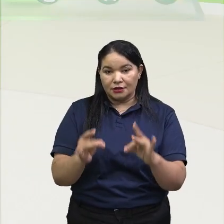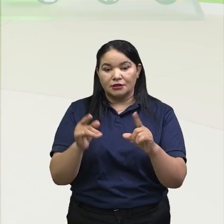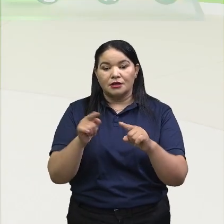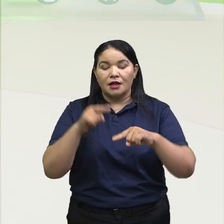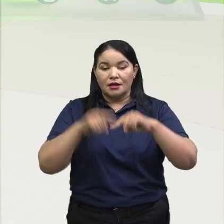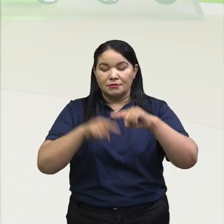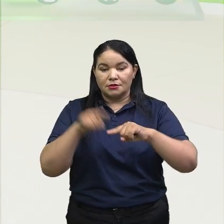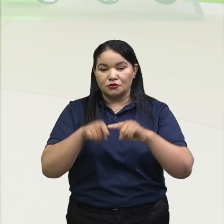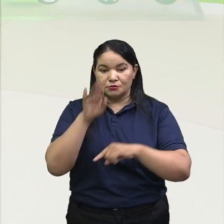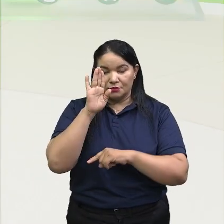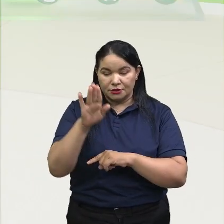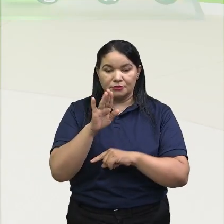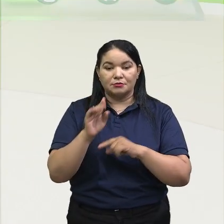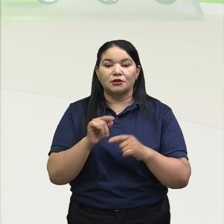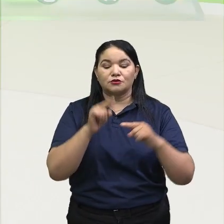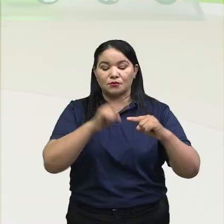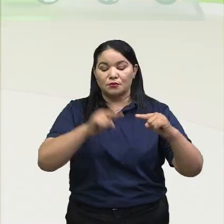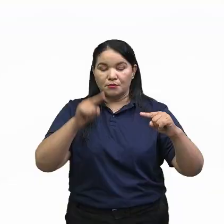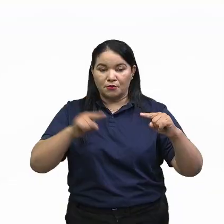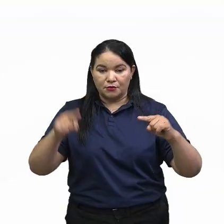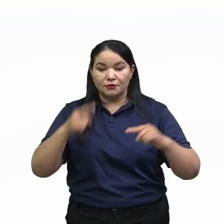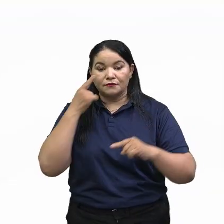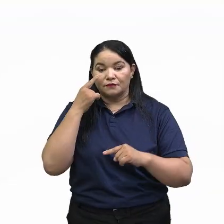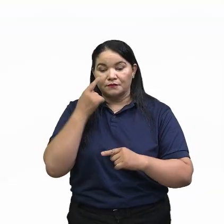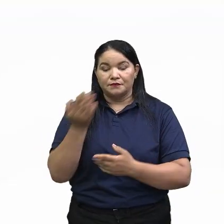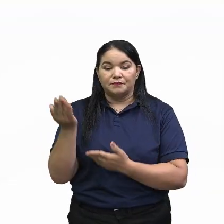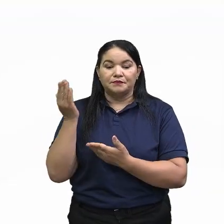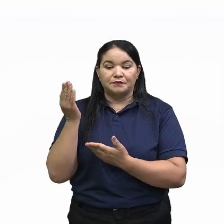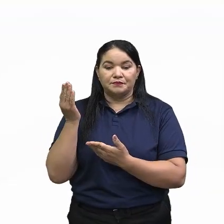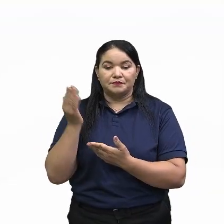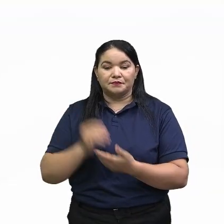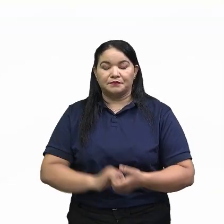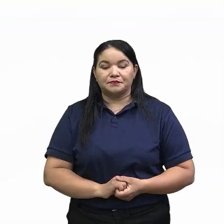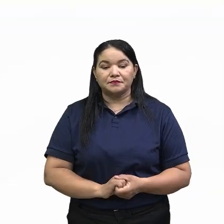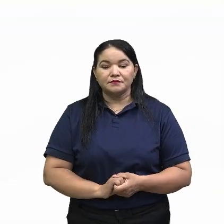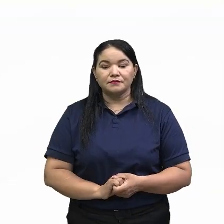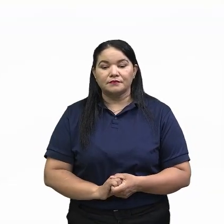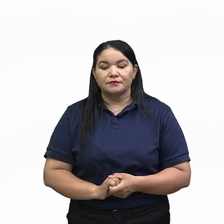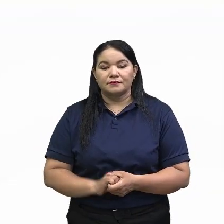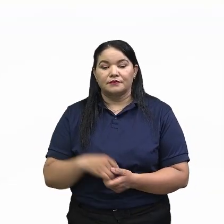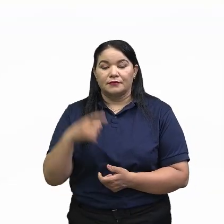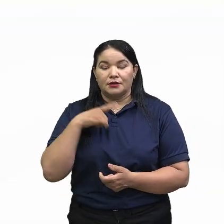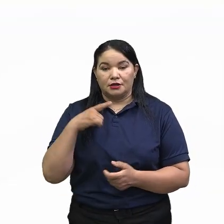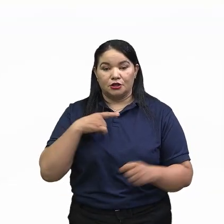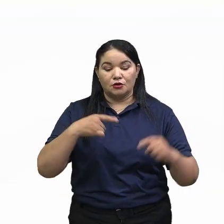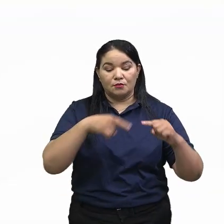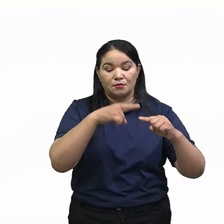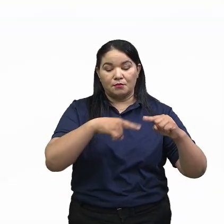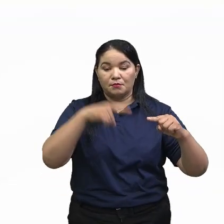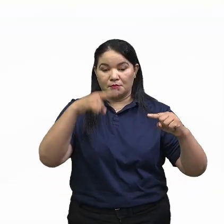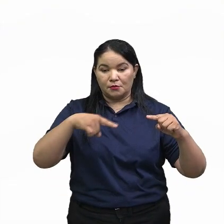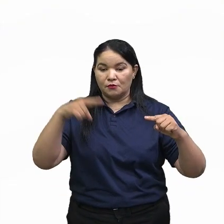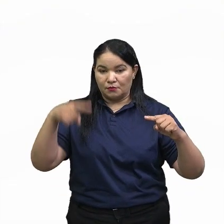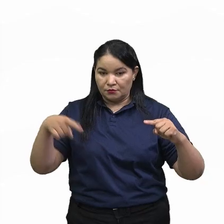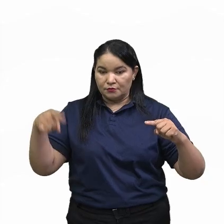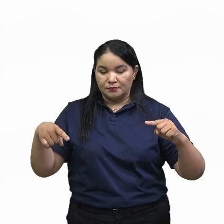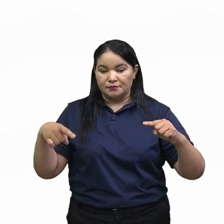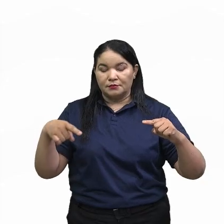elementos principais de uma onda. Observe então na imagem que nós temos aí uma onda representada, tá